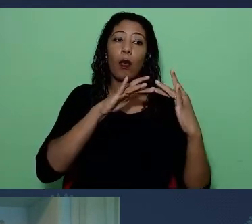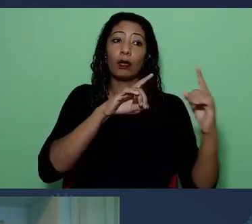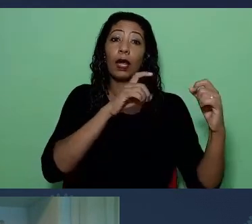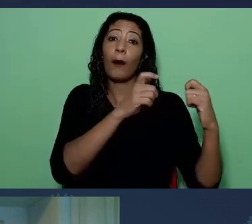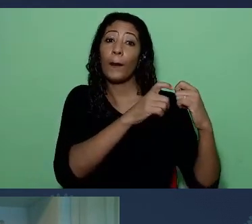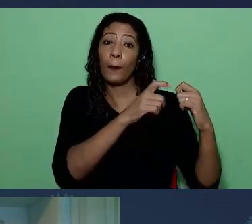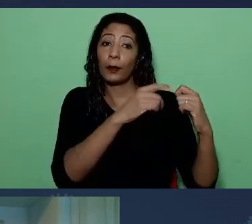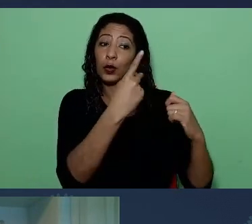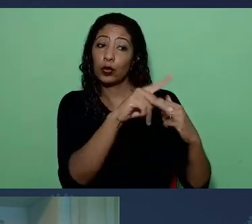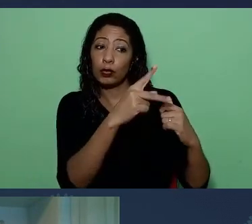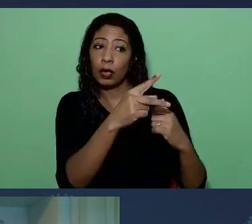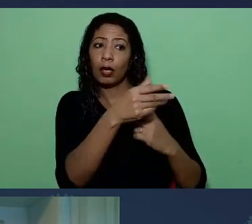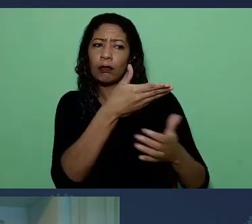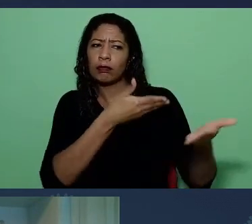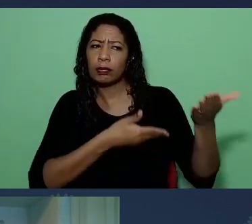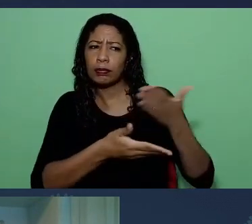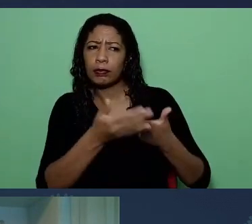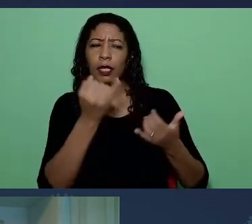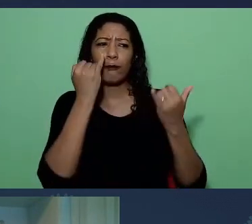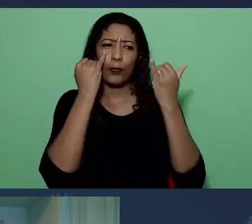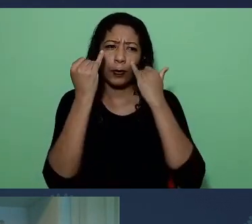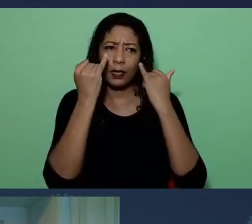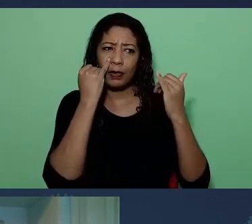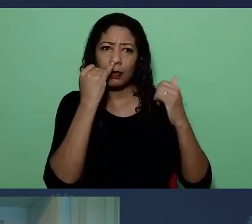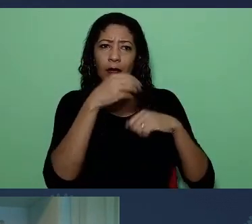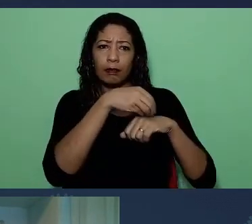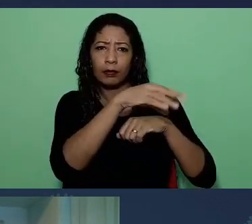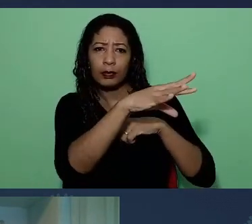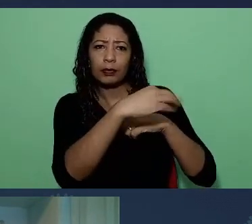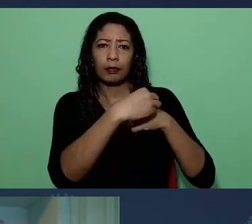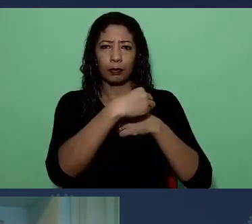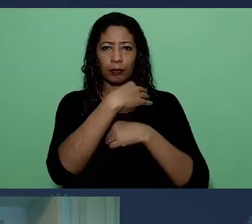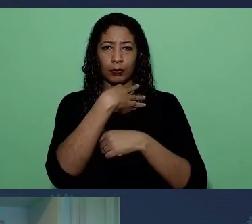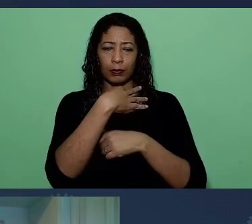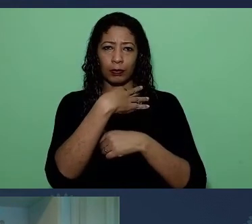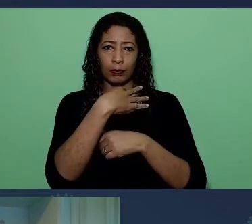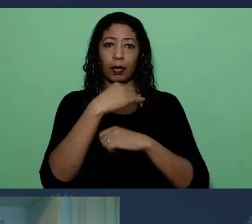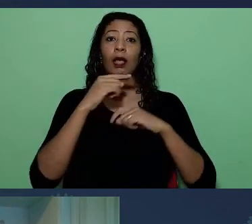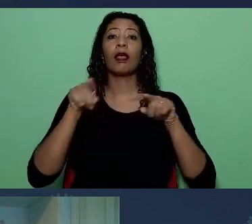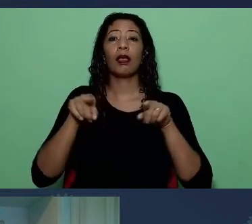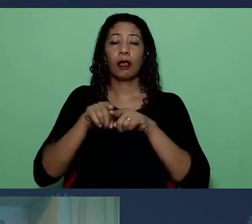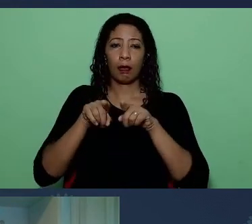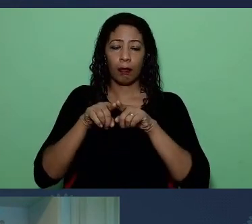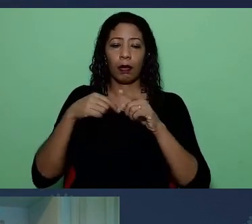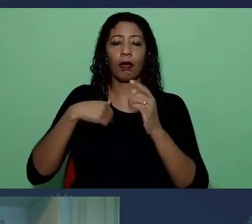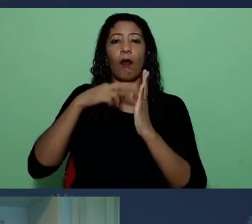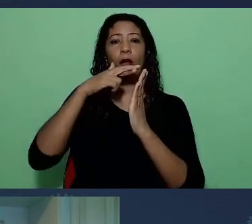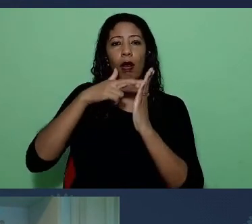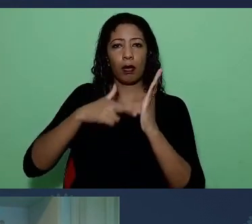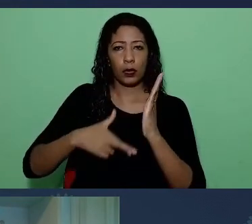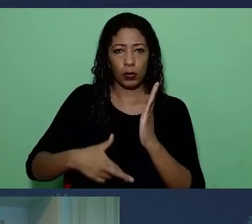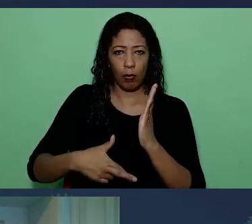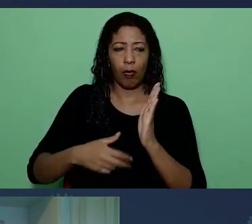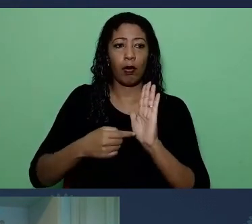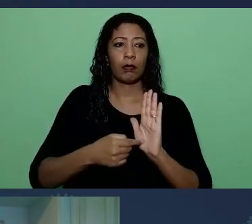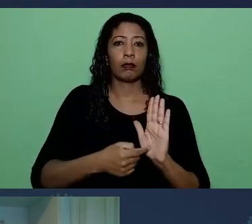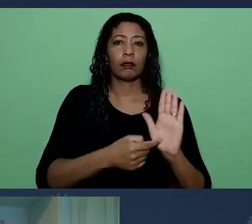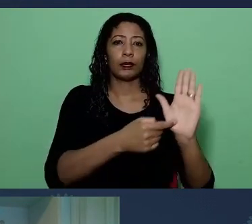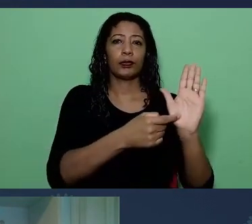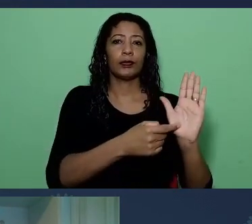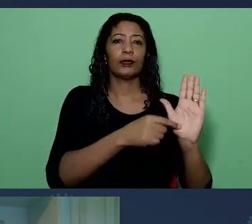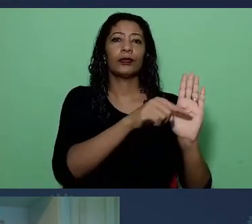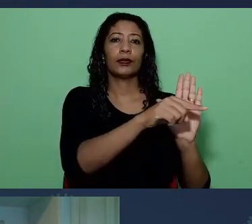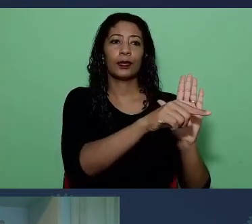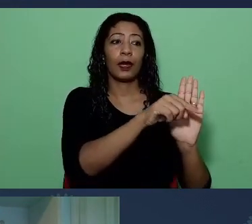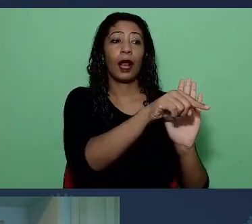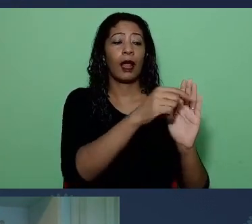gente possa trocar informações importantes, né? E normalmente eu faço o relatório que acompanha o paciente e o médico tem acesso a tudo que eu